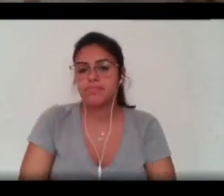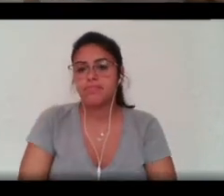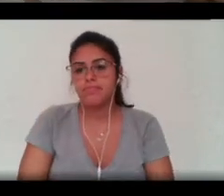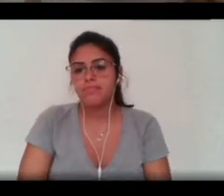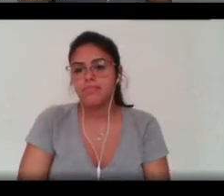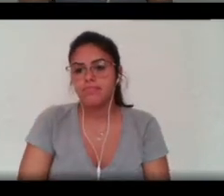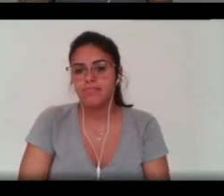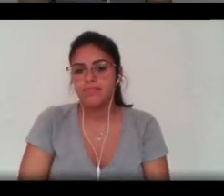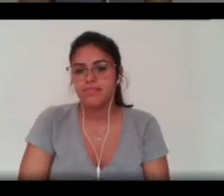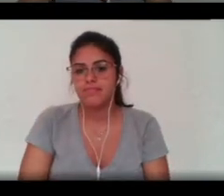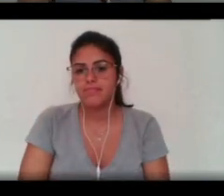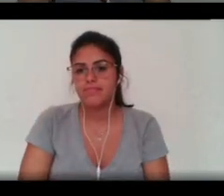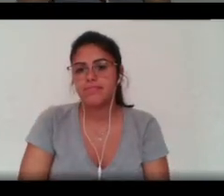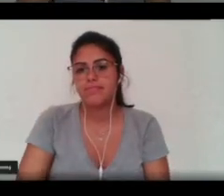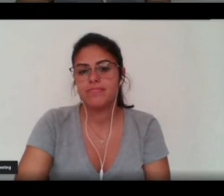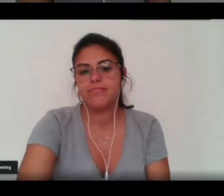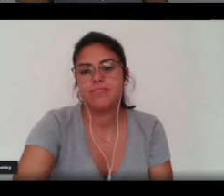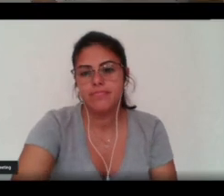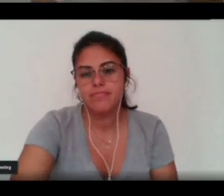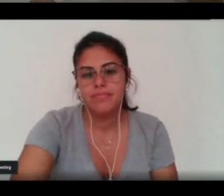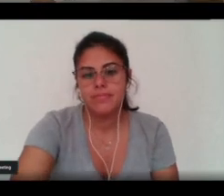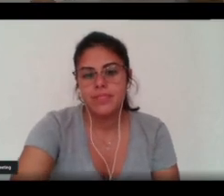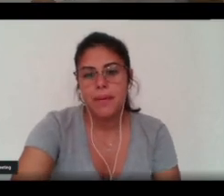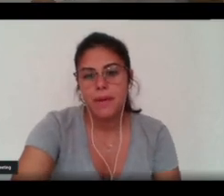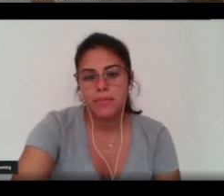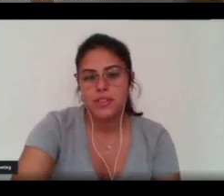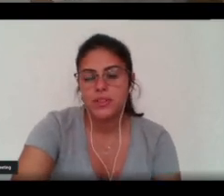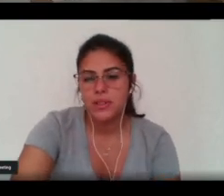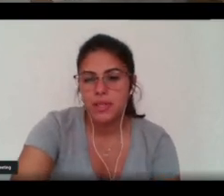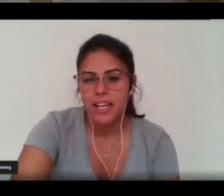Então, beleza. Tá bem, professora, obrigada. Passo para